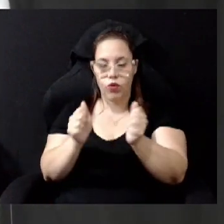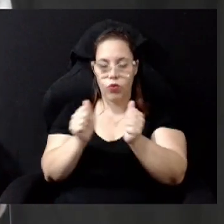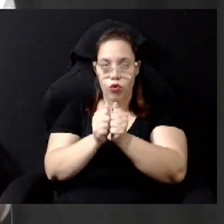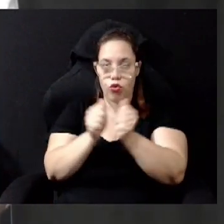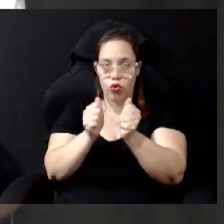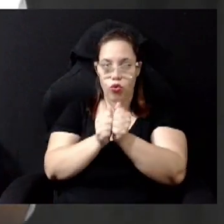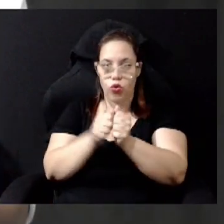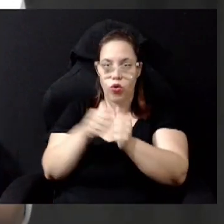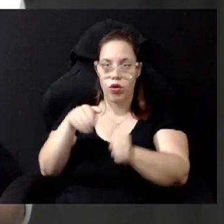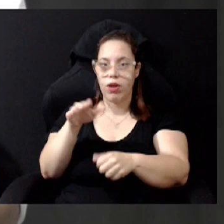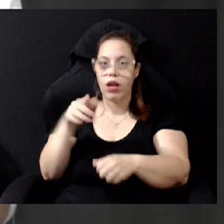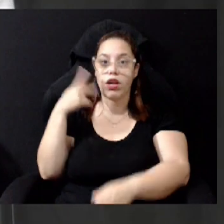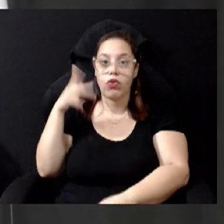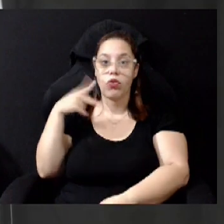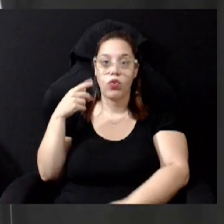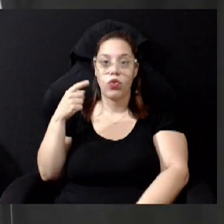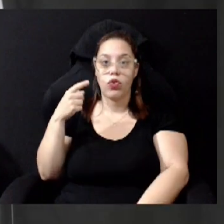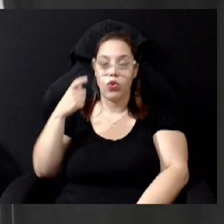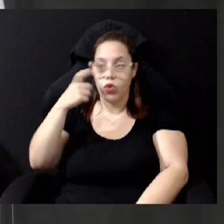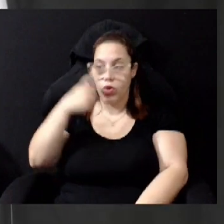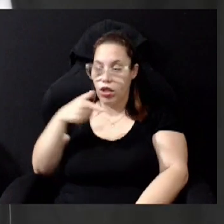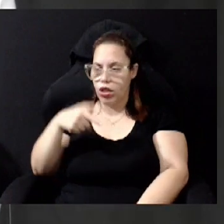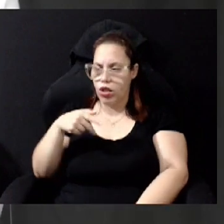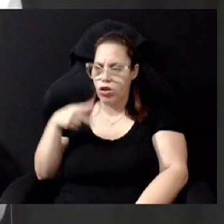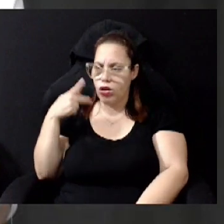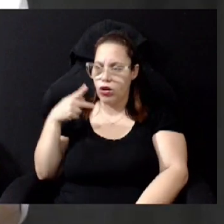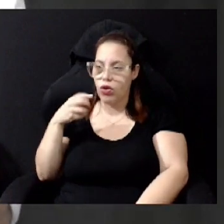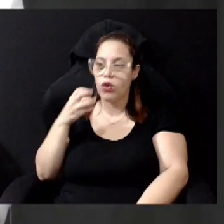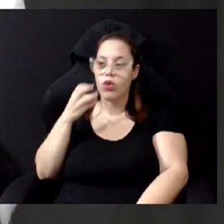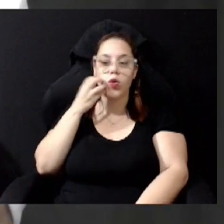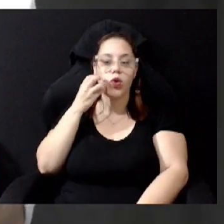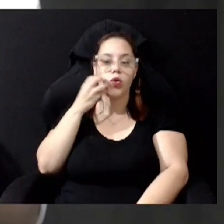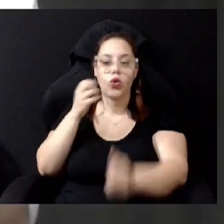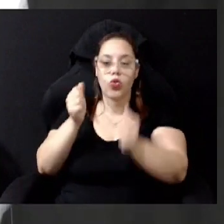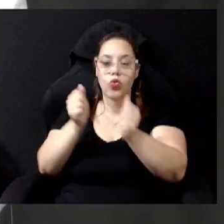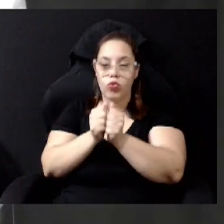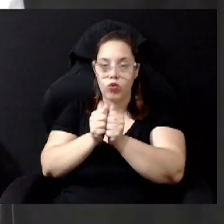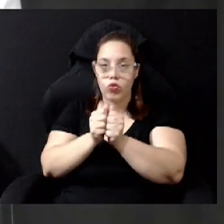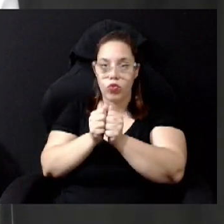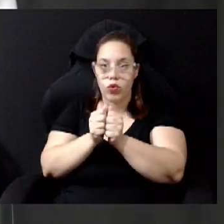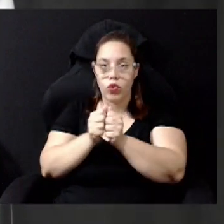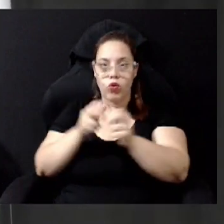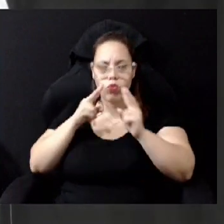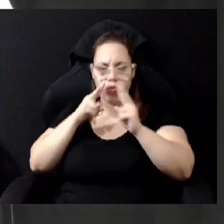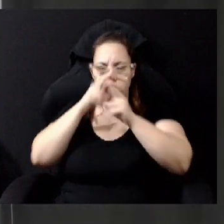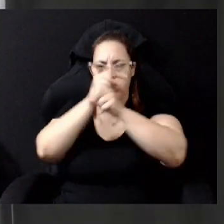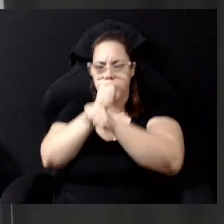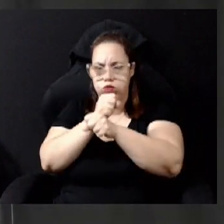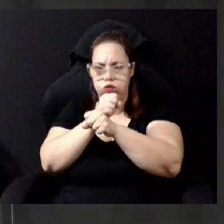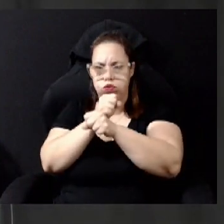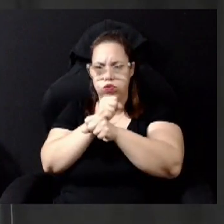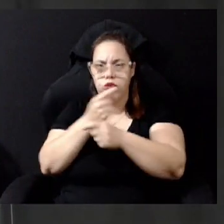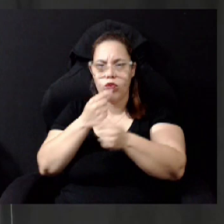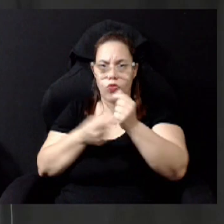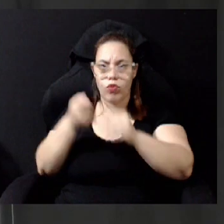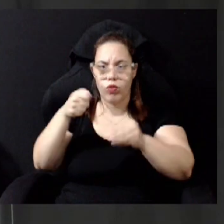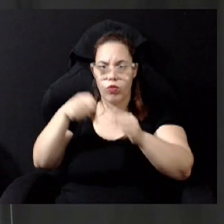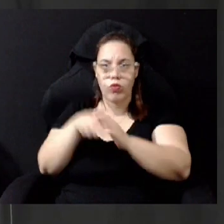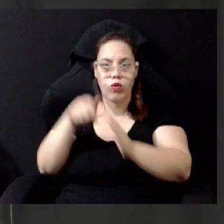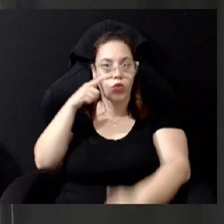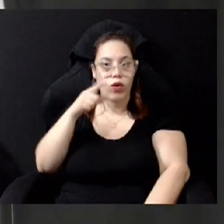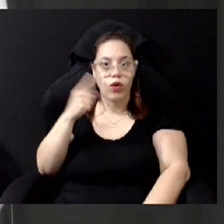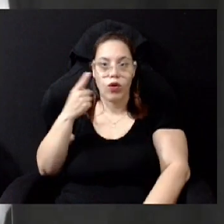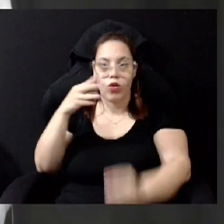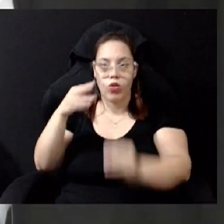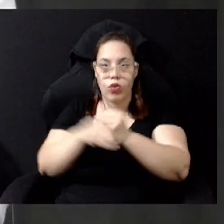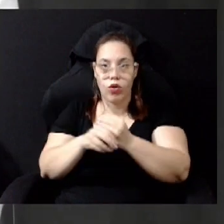vereadores. Nesta foi eu e o Igor Diego, juntamos nossas forças, juntamos o nosso dinheiro. Eu consegui mais uma emenda de 500 mil